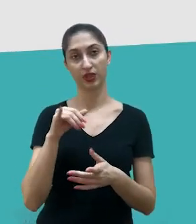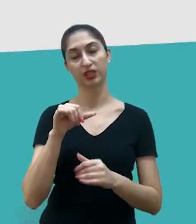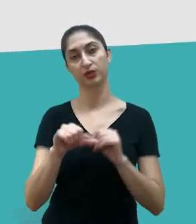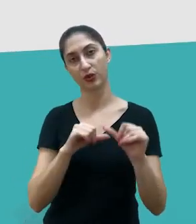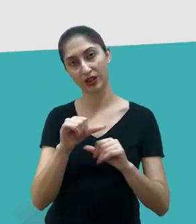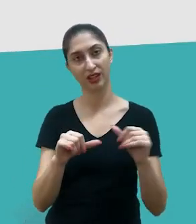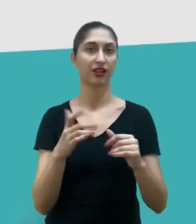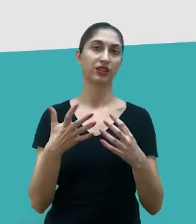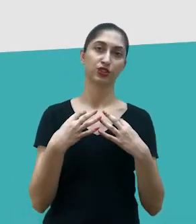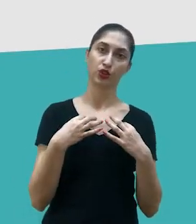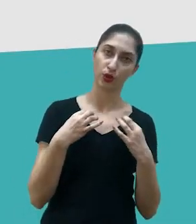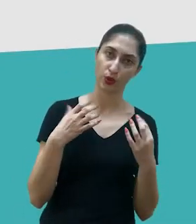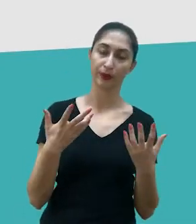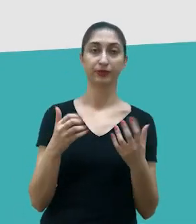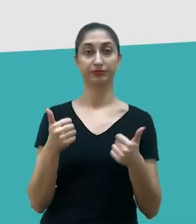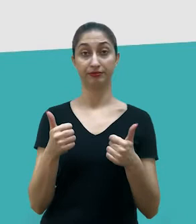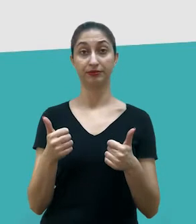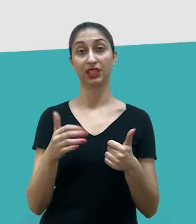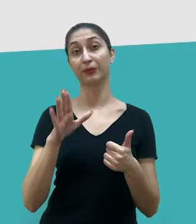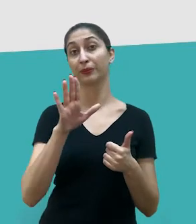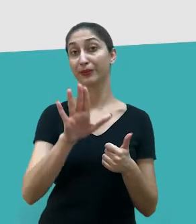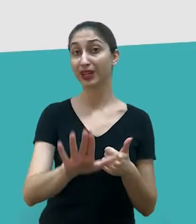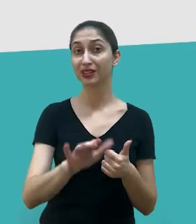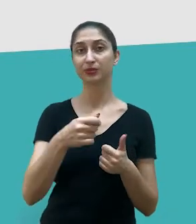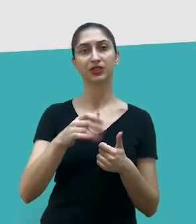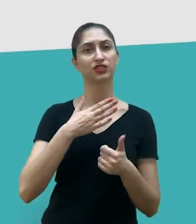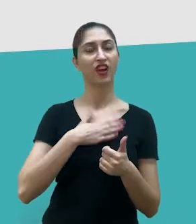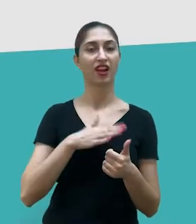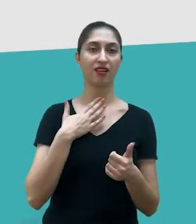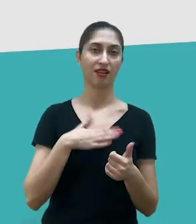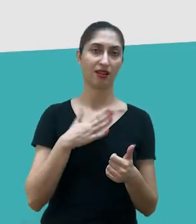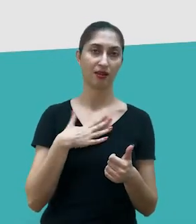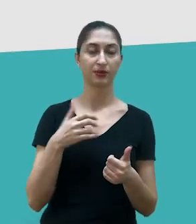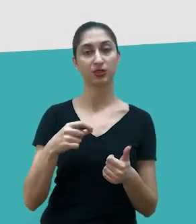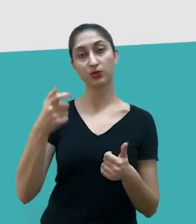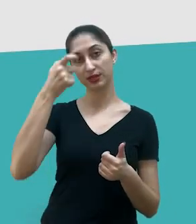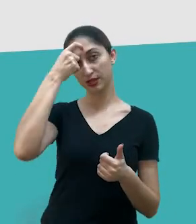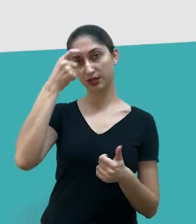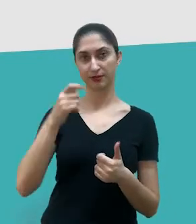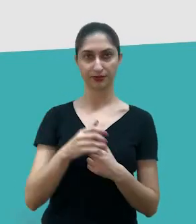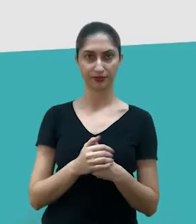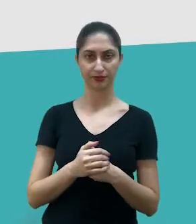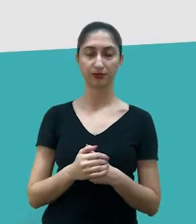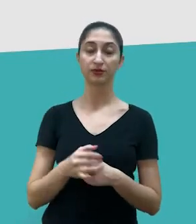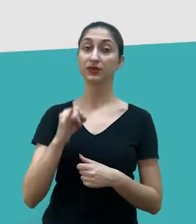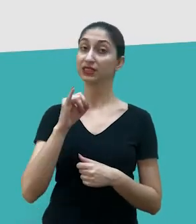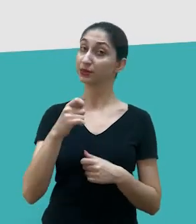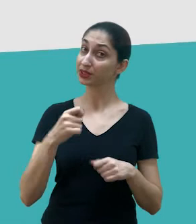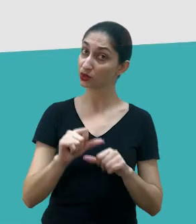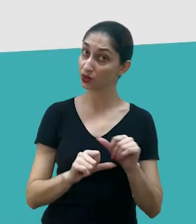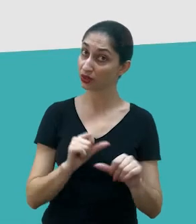Então, tudo bem trocar de roupa, mas de forma mais devagar, mais consciente. E se a gente precisa